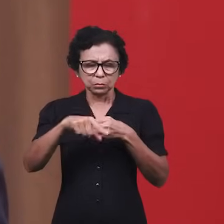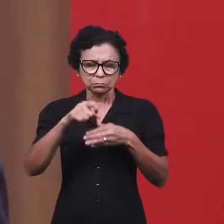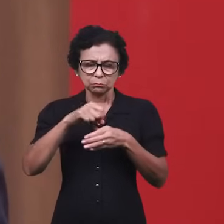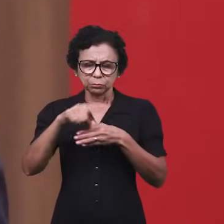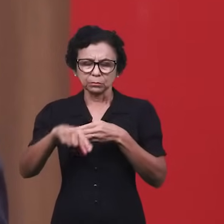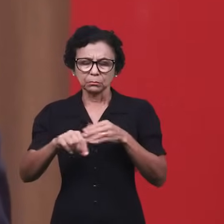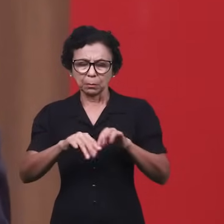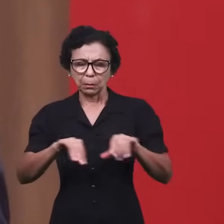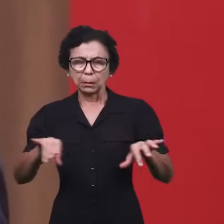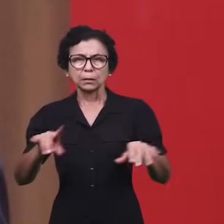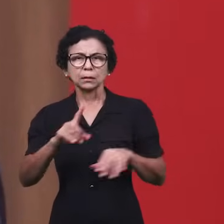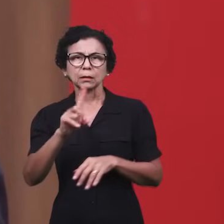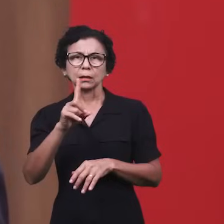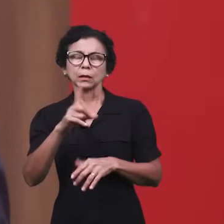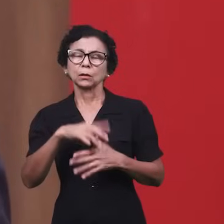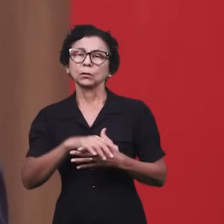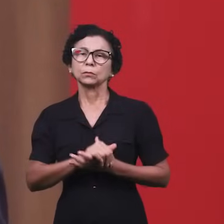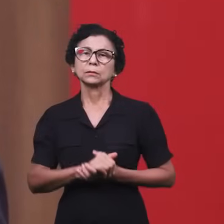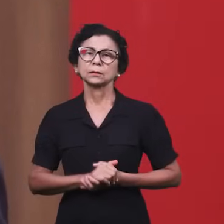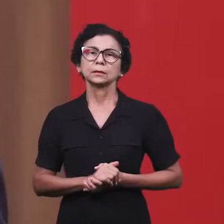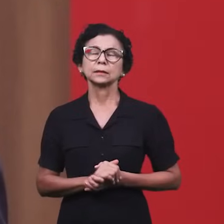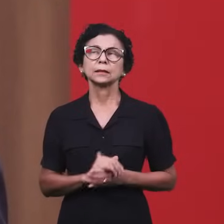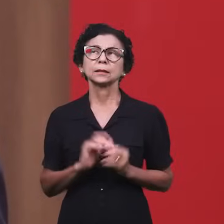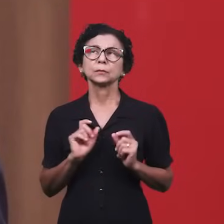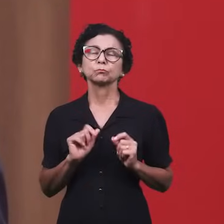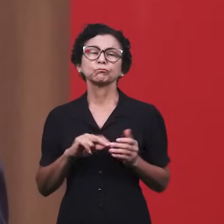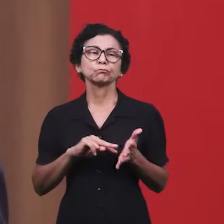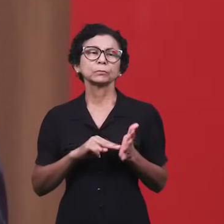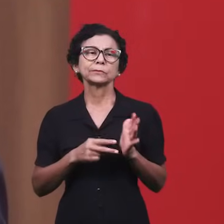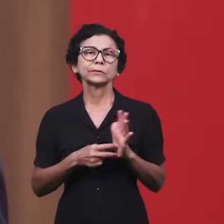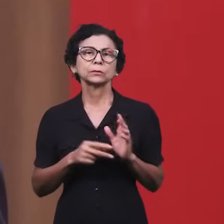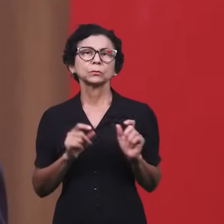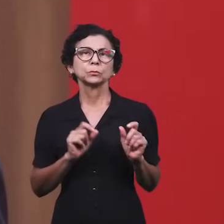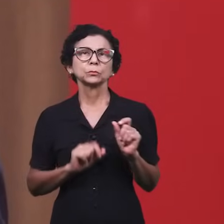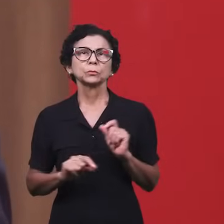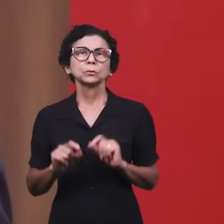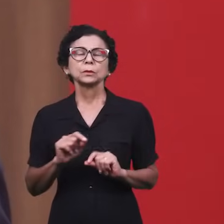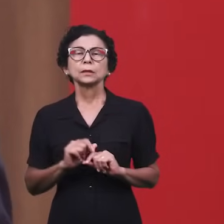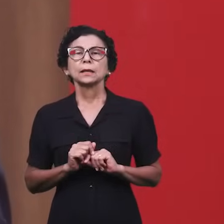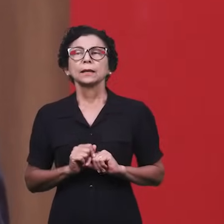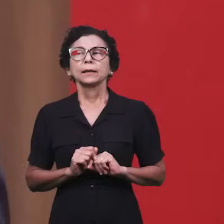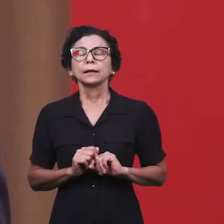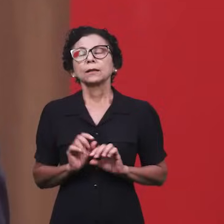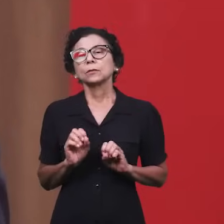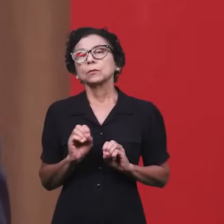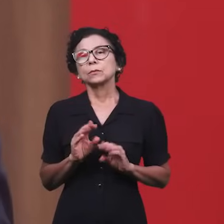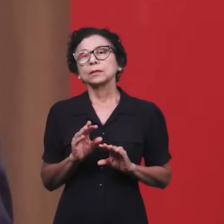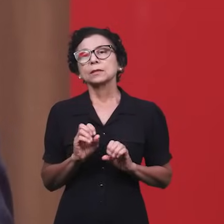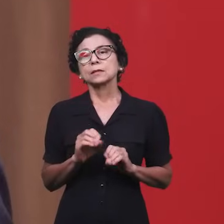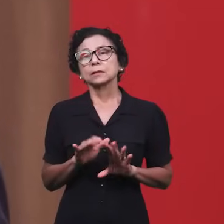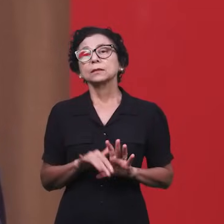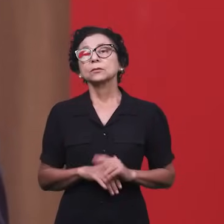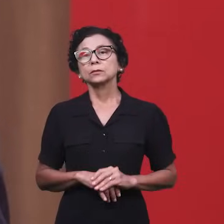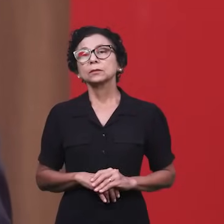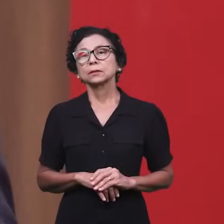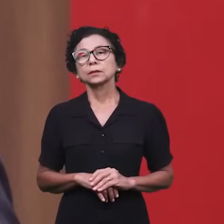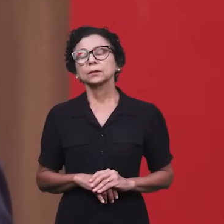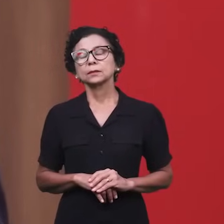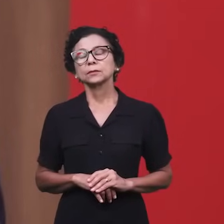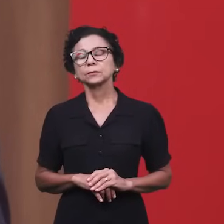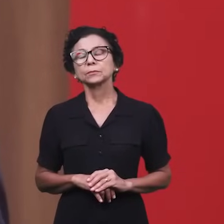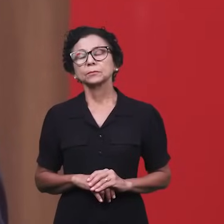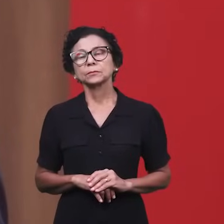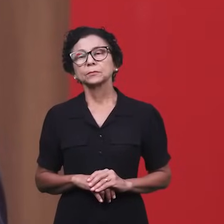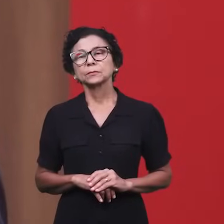Eh é uma uma uma vamos dizer assim é um ensino que nós devemos passar